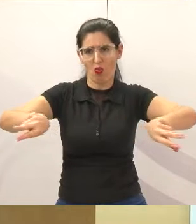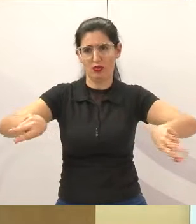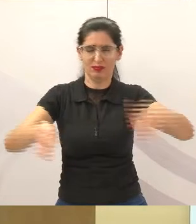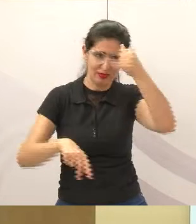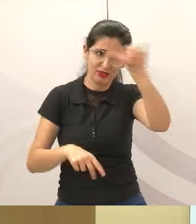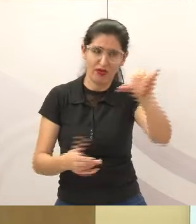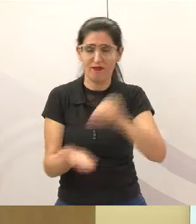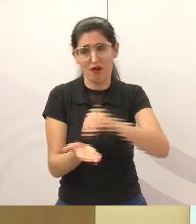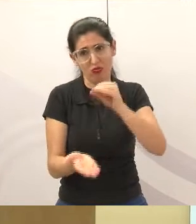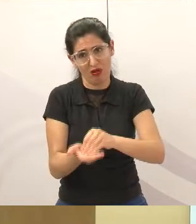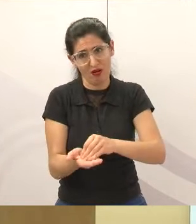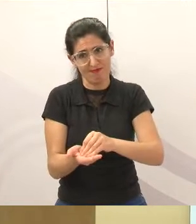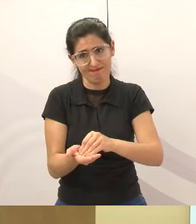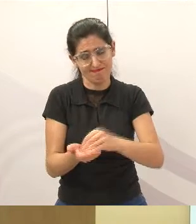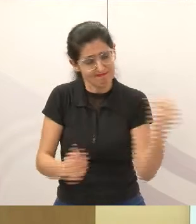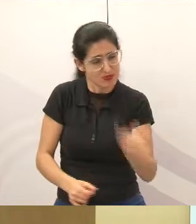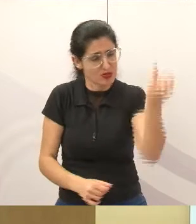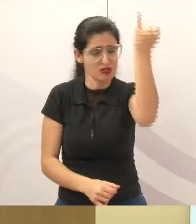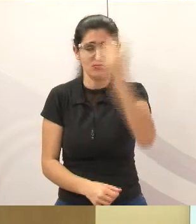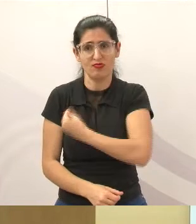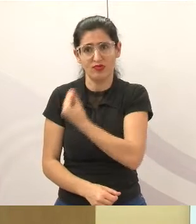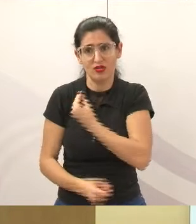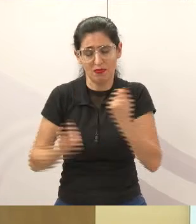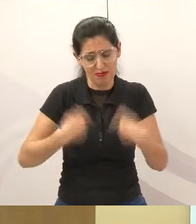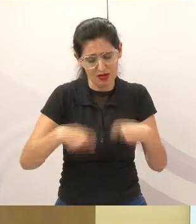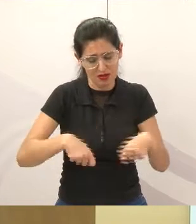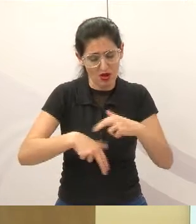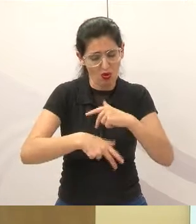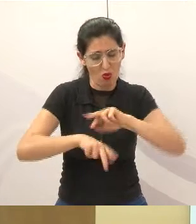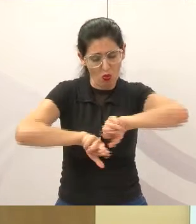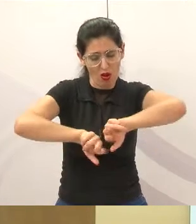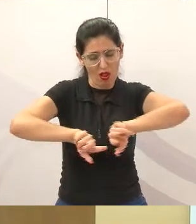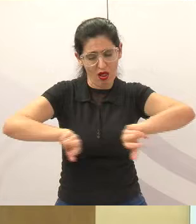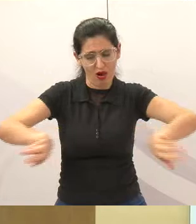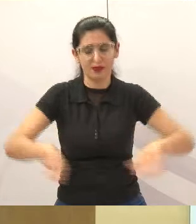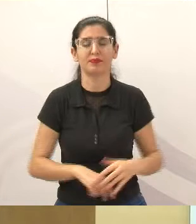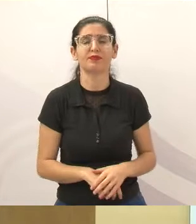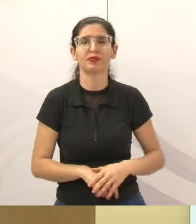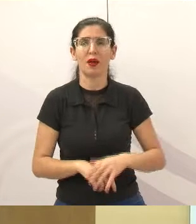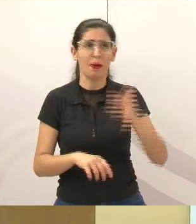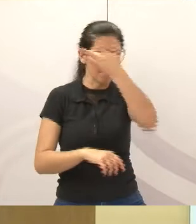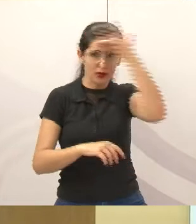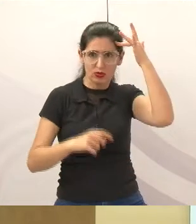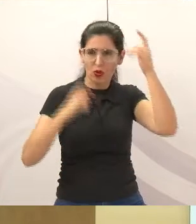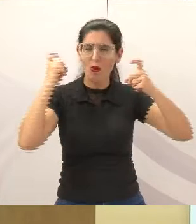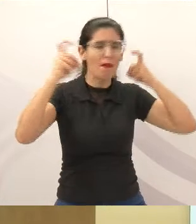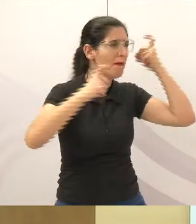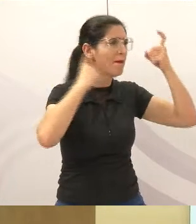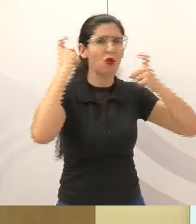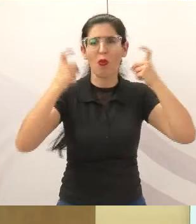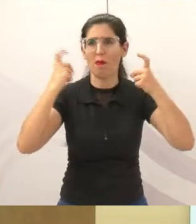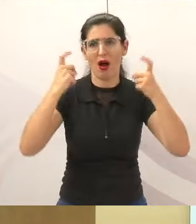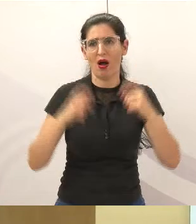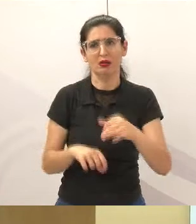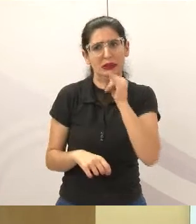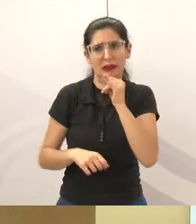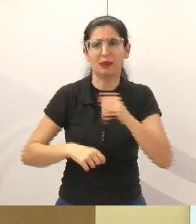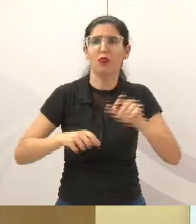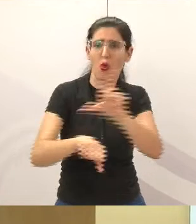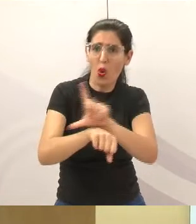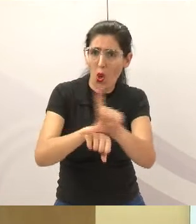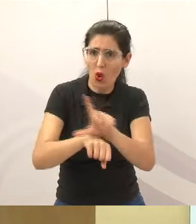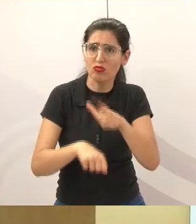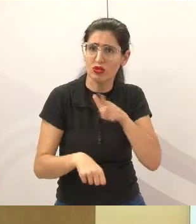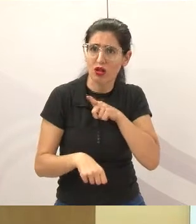vida. E apesar de sabermos que a maioria dos comerciantes é muito preocupada com a segurança de seus funcionários,